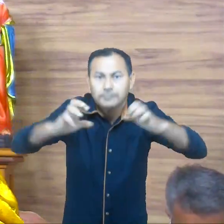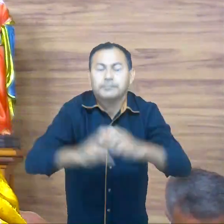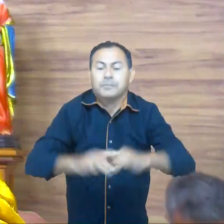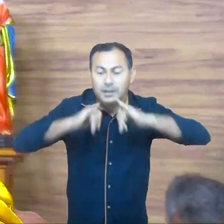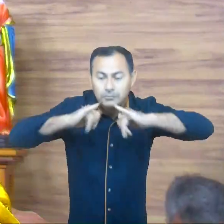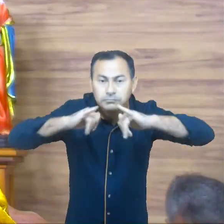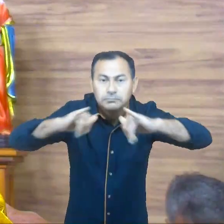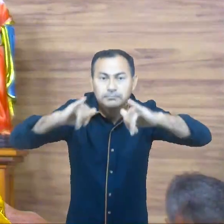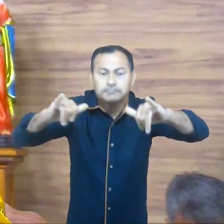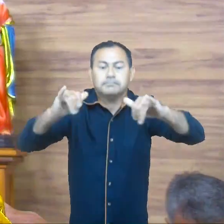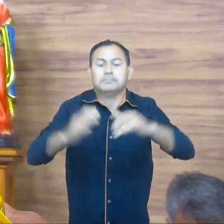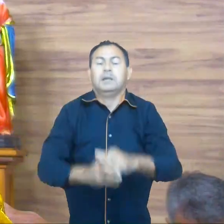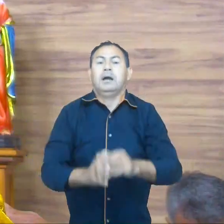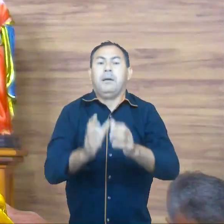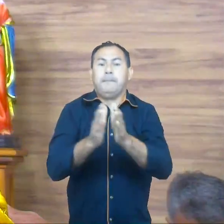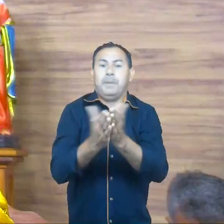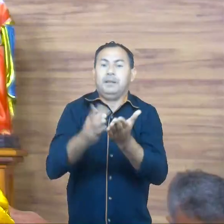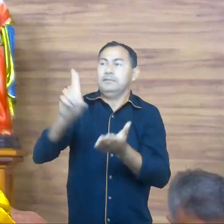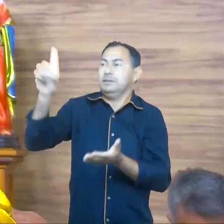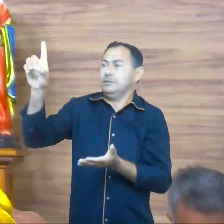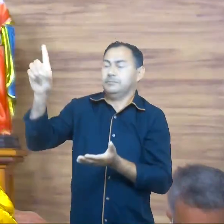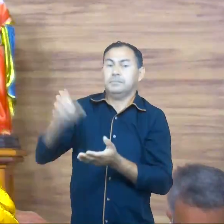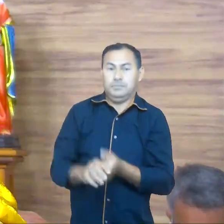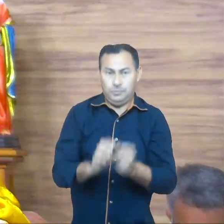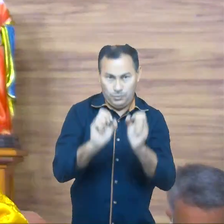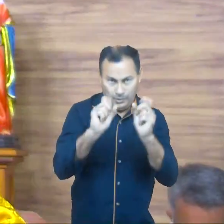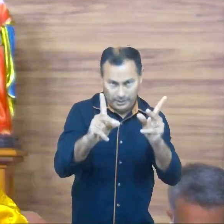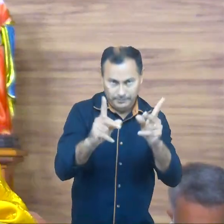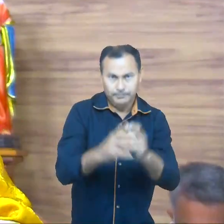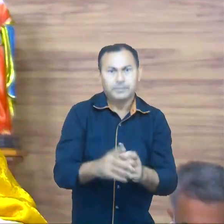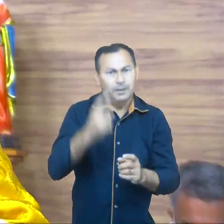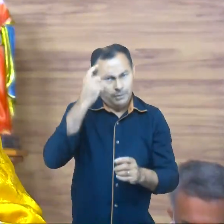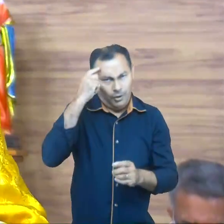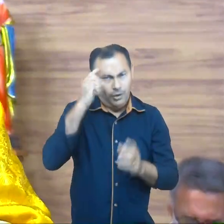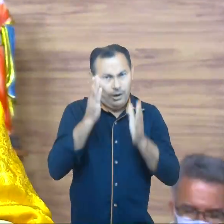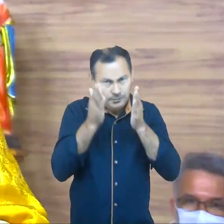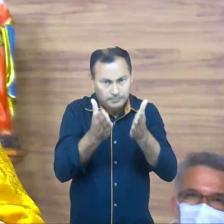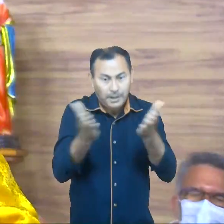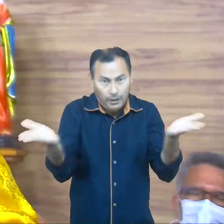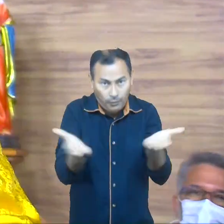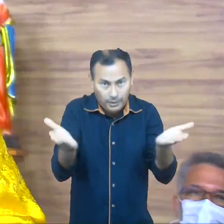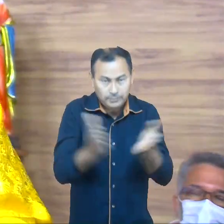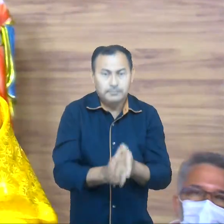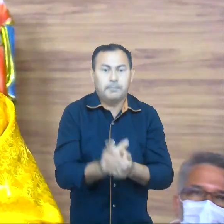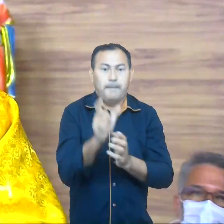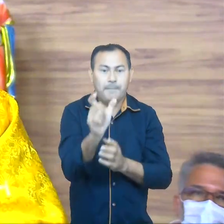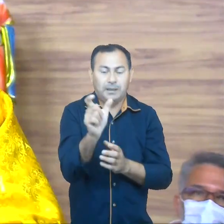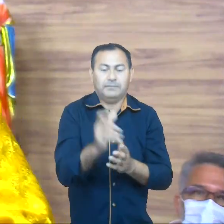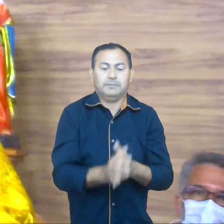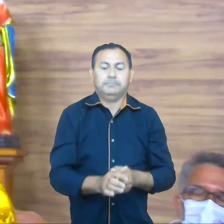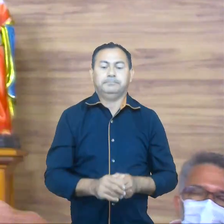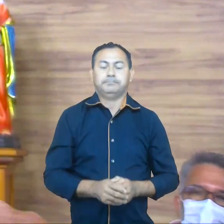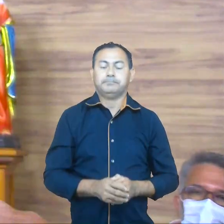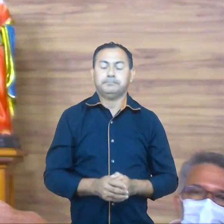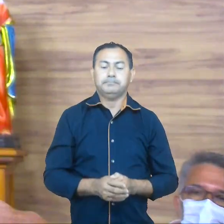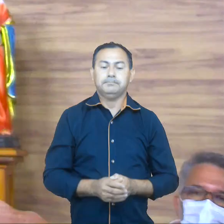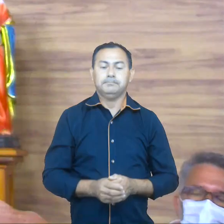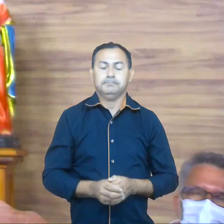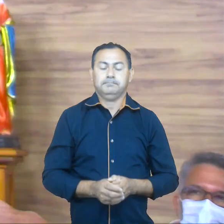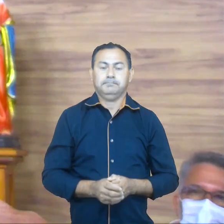pregar, anunciar a palavra de Deus. Ok, vamos ficar aqui com esta palavra.